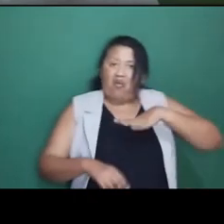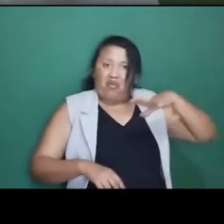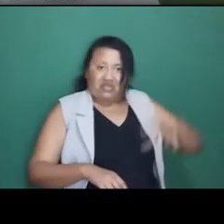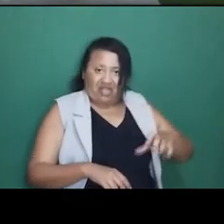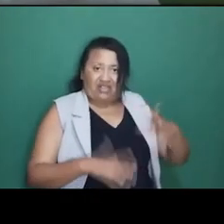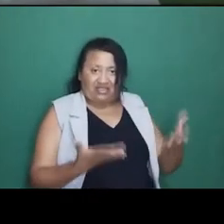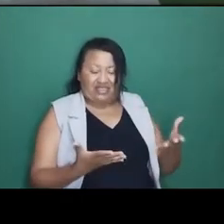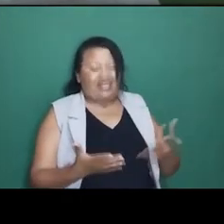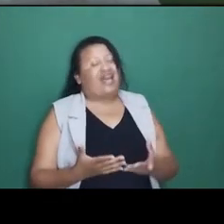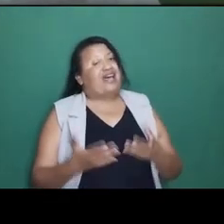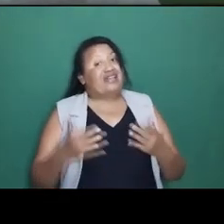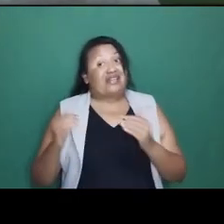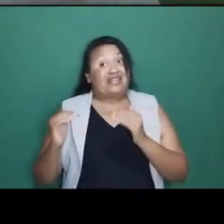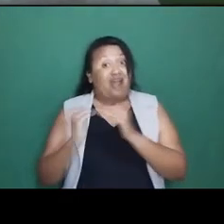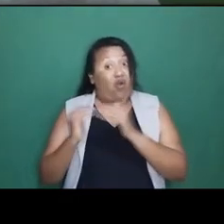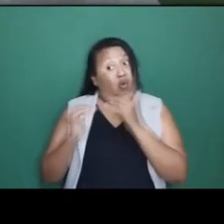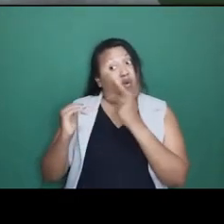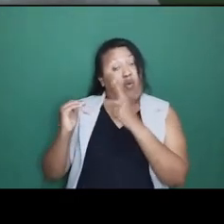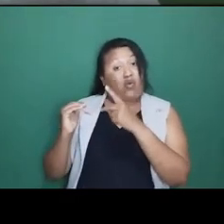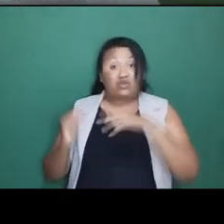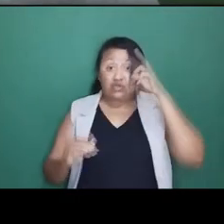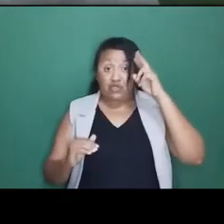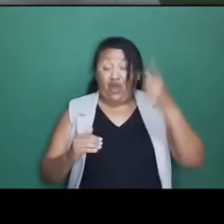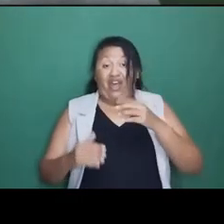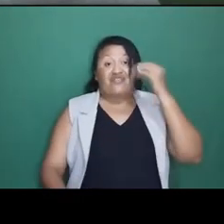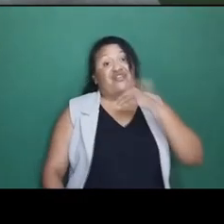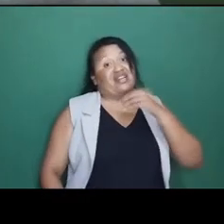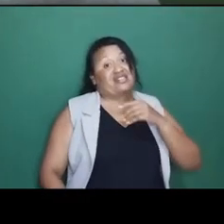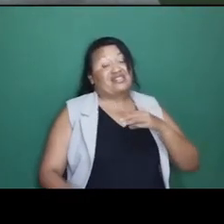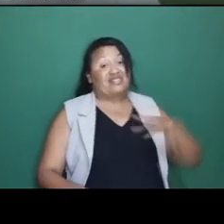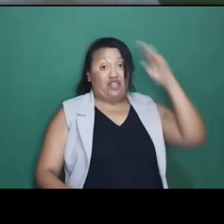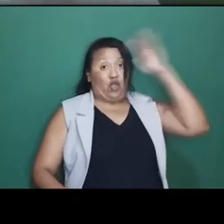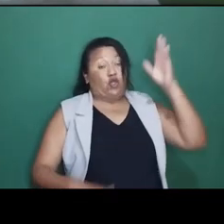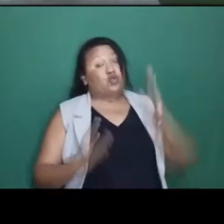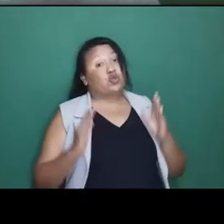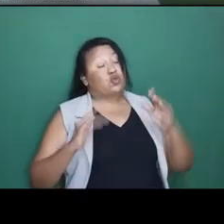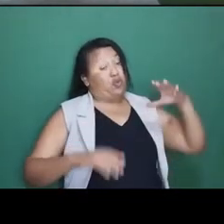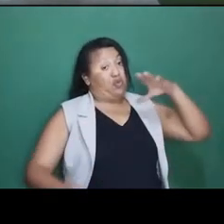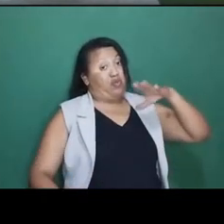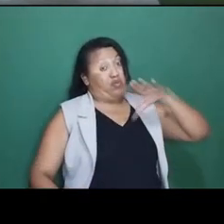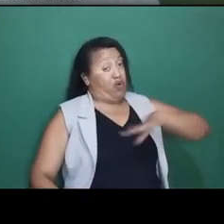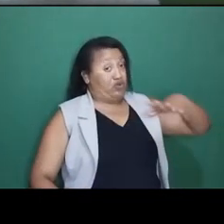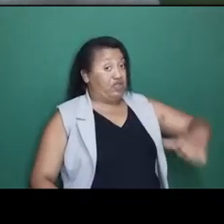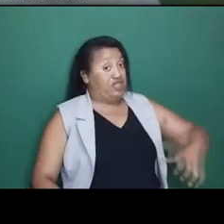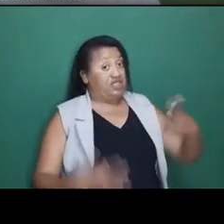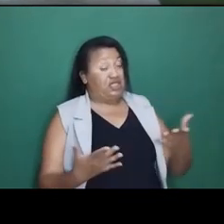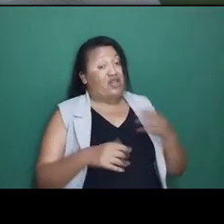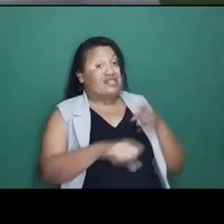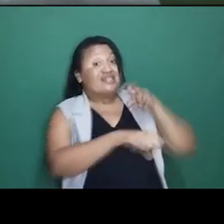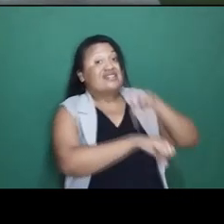com o historiador ela vai fraqueza conhecida do exército português a transferência da corte Afinal